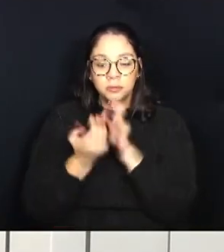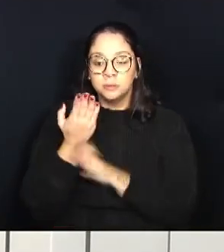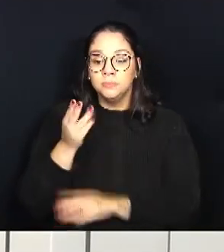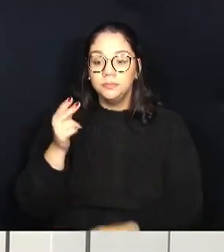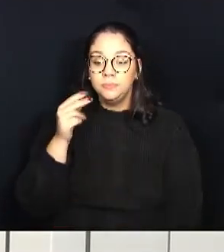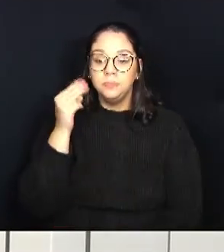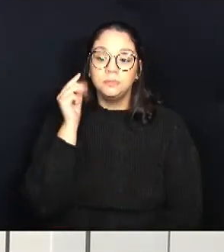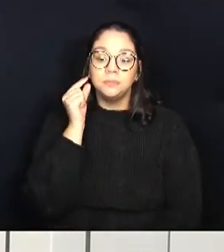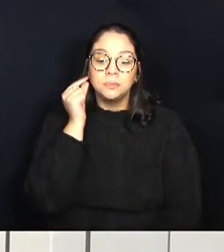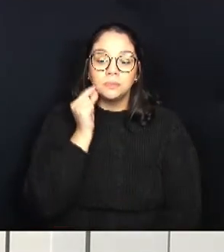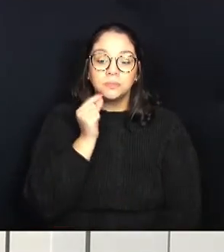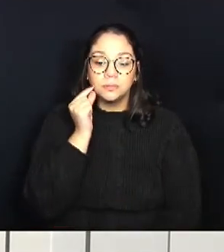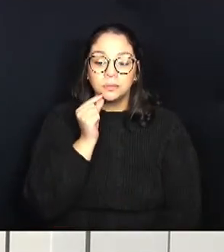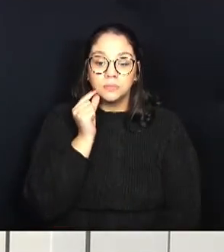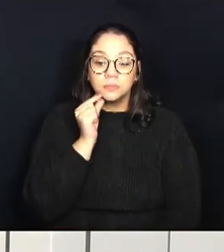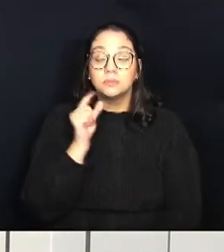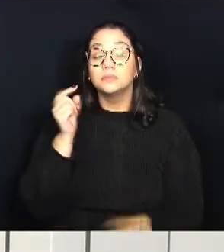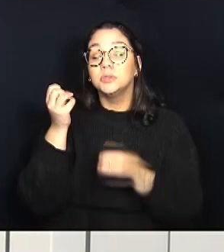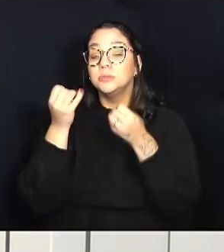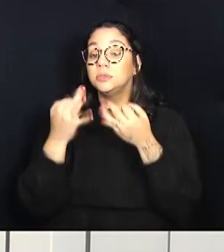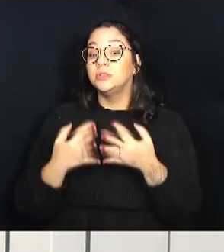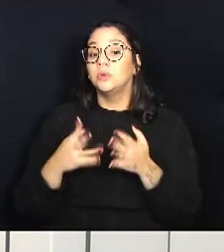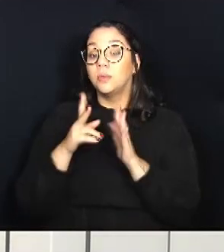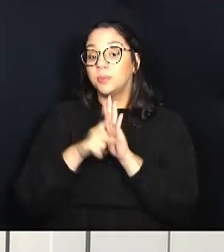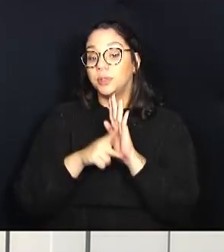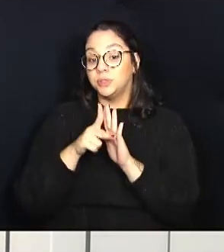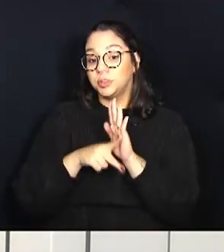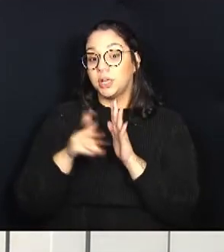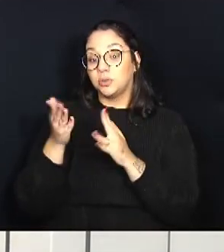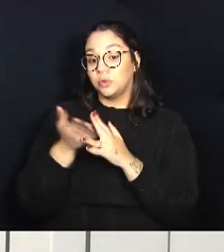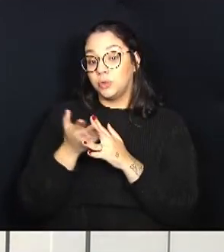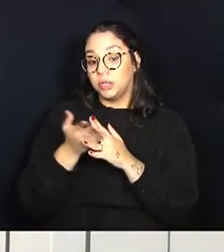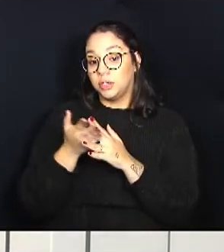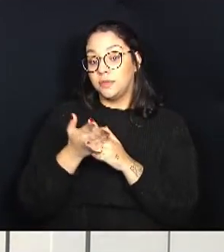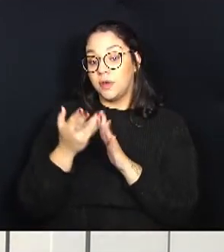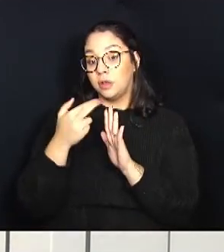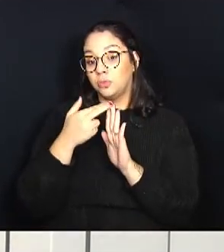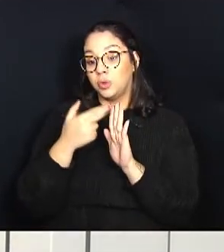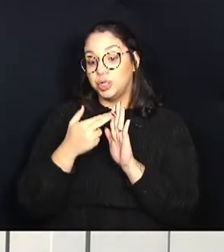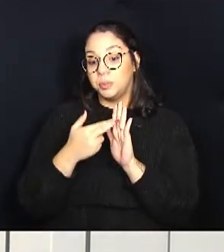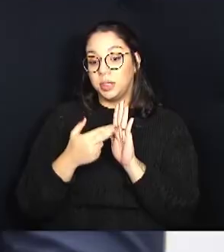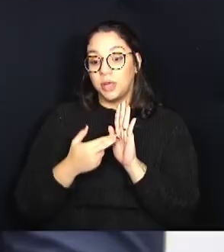Marcelo Silva, que explicou o projeto no intervalo regimental.